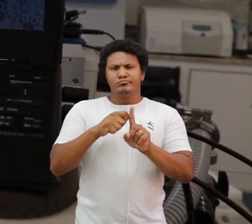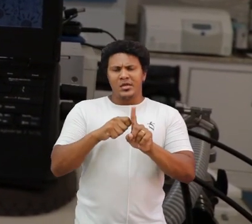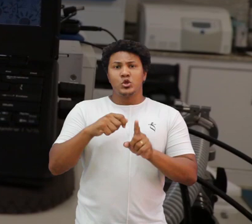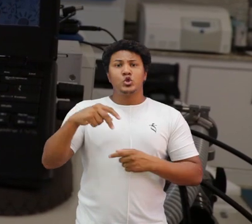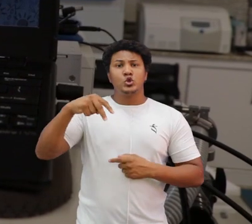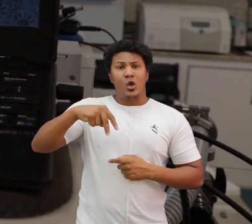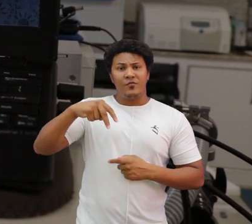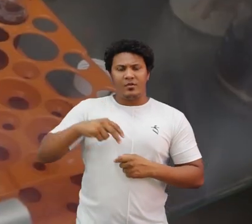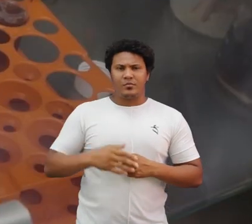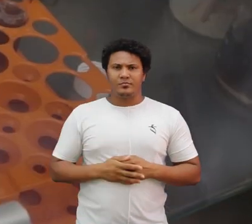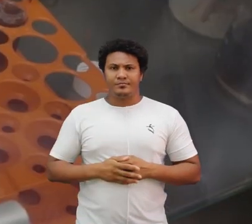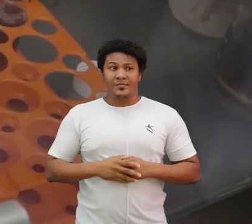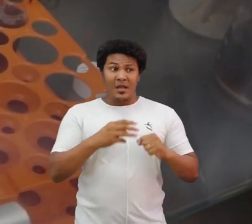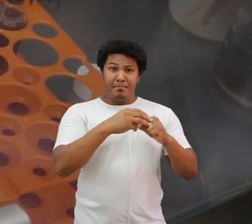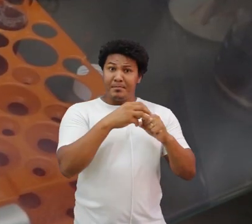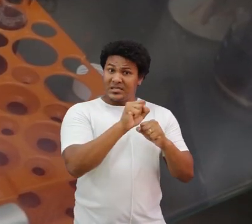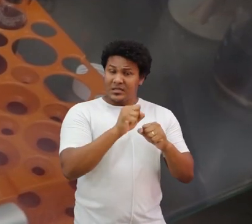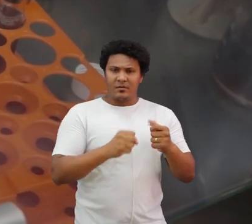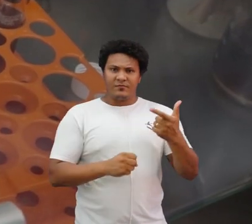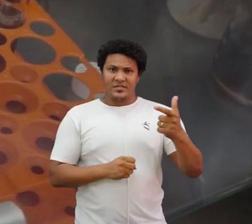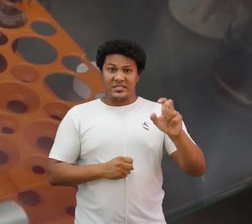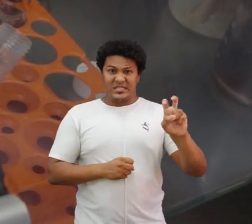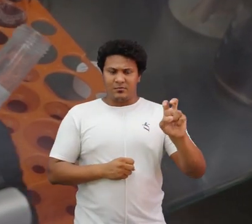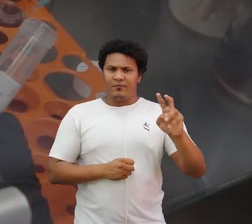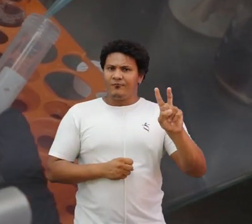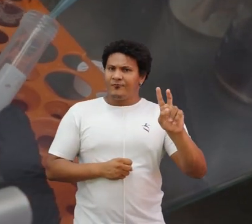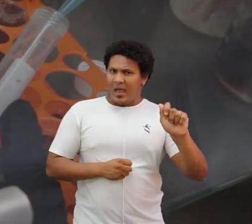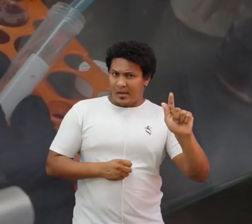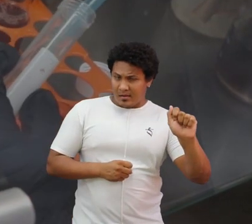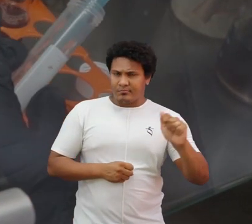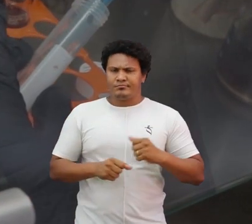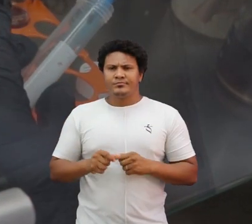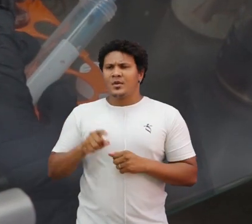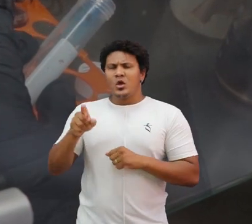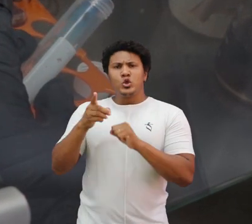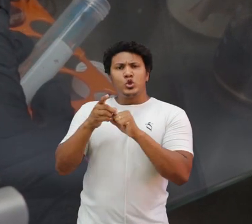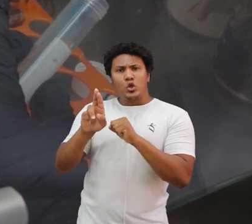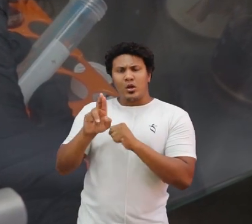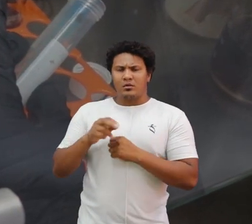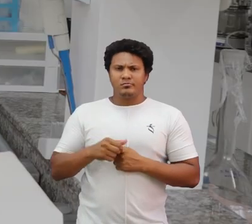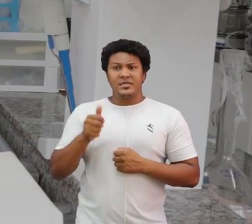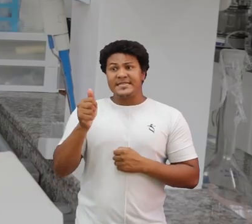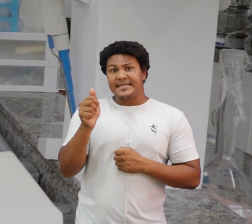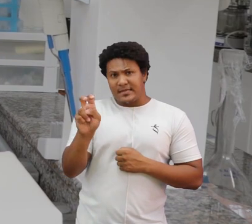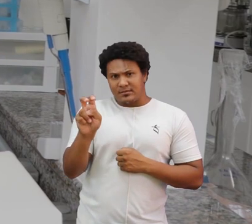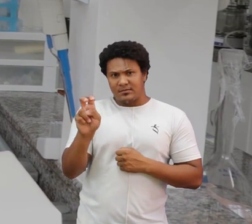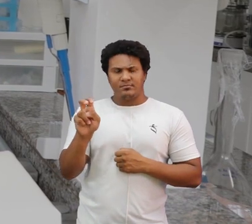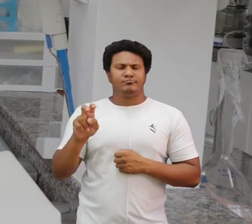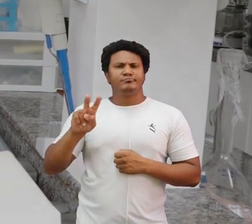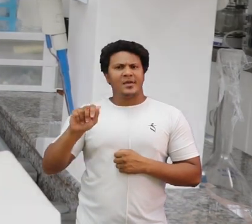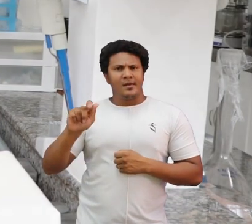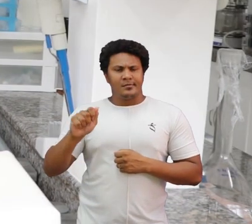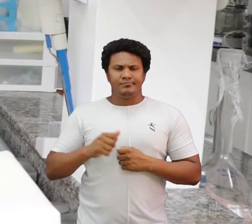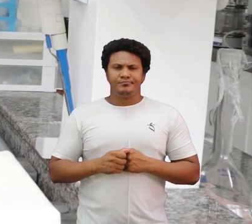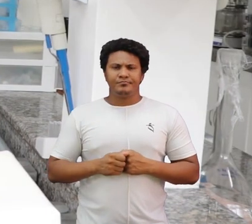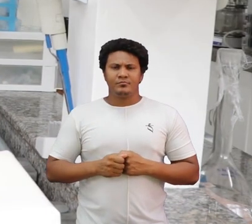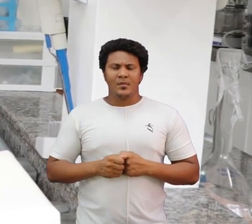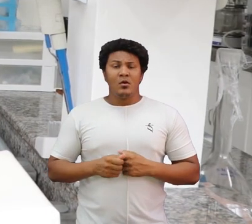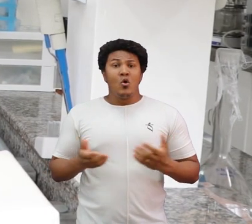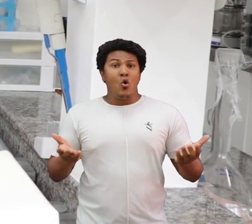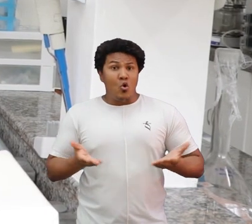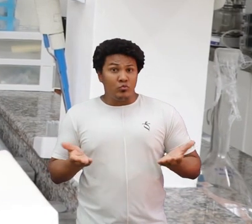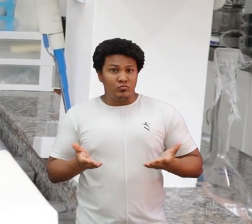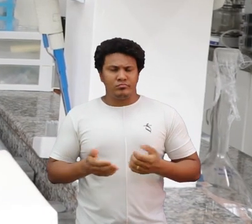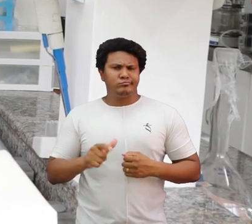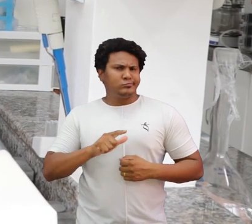mês de novembro, com 25 vagas para o mestrado e 15 vagas para o curso de doutorado. Atualmente, a